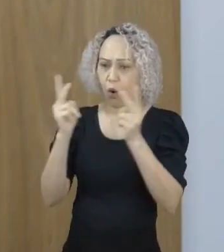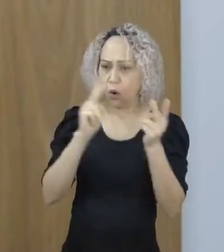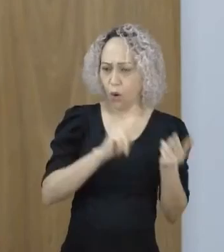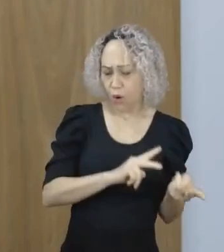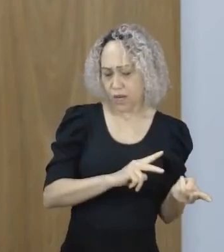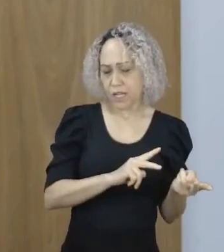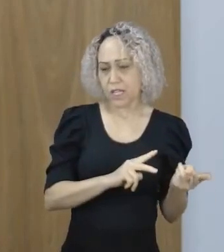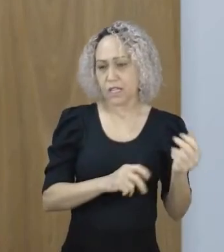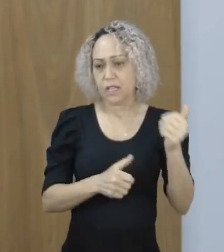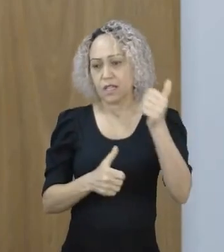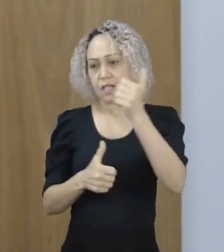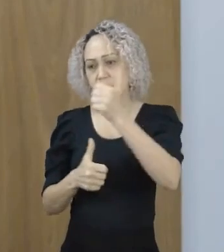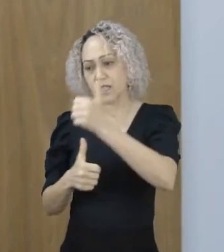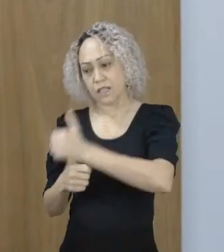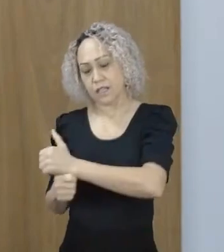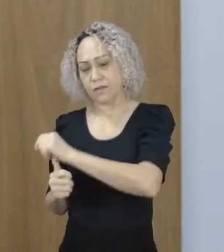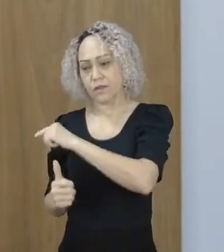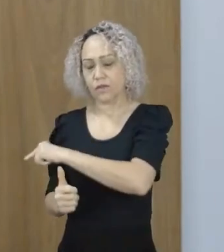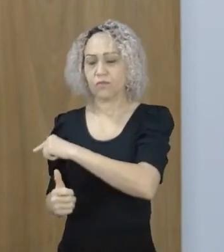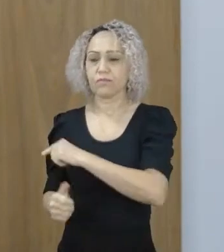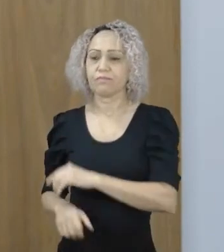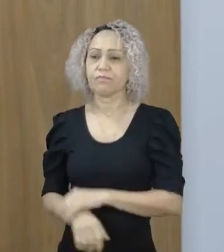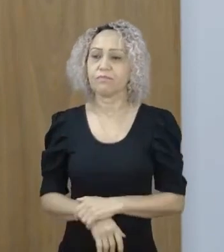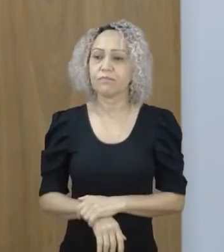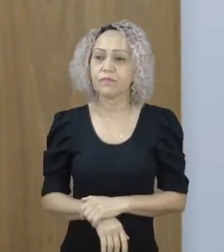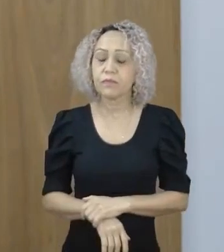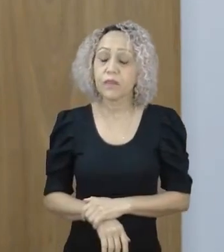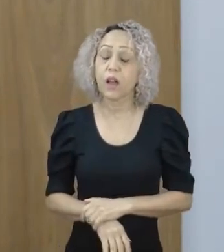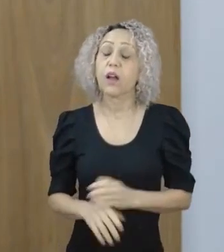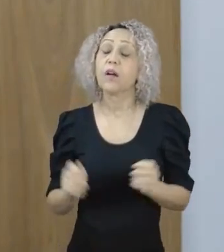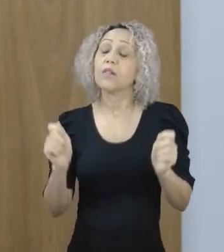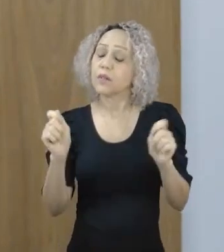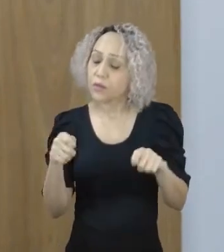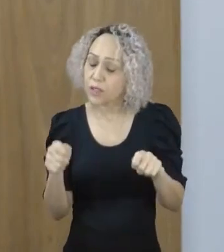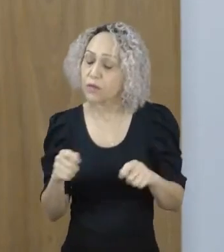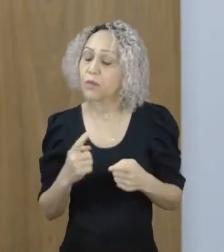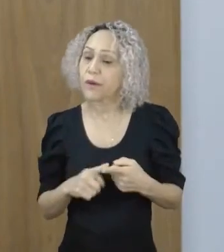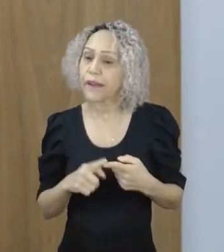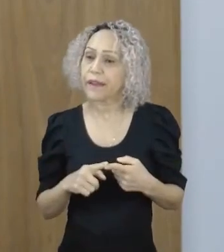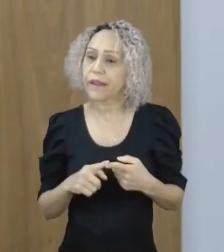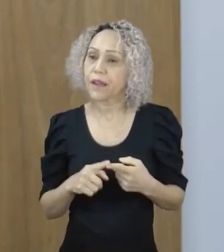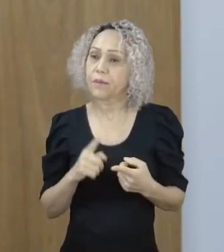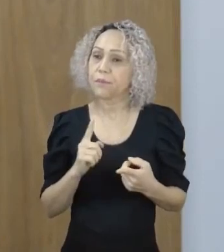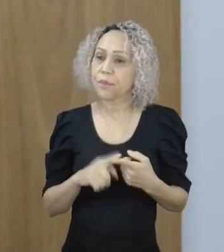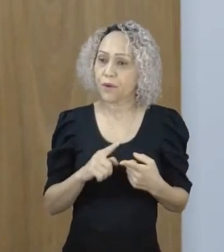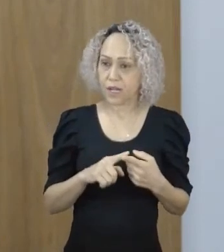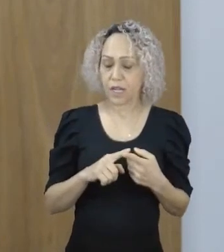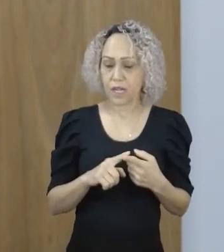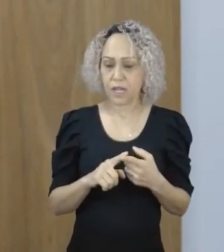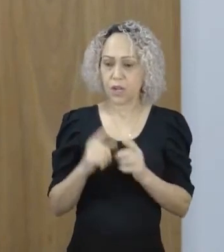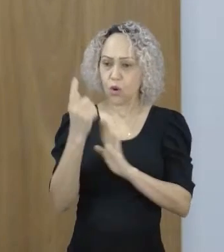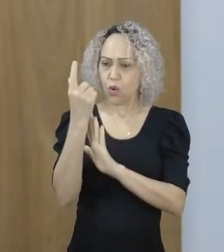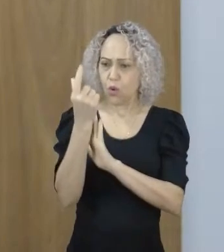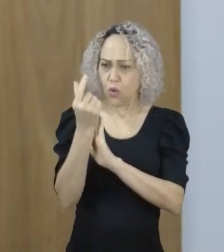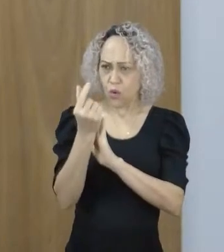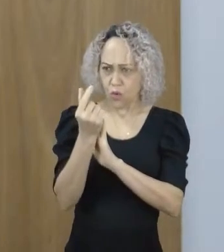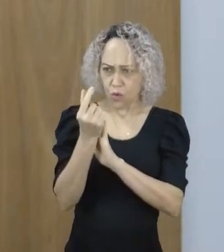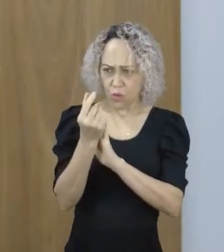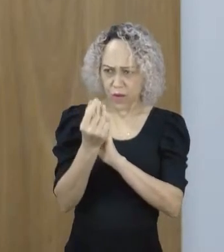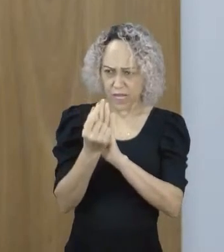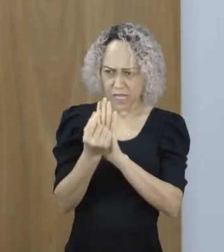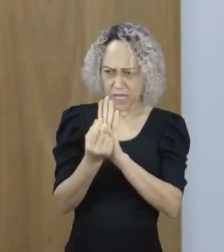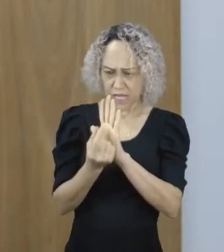viabilizaria nada disso que nós falamos. Então só foi possível tudo isso graças à recomposição orçamentária que o presidente